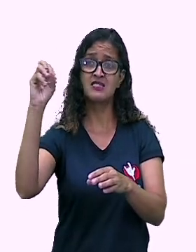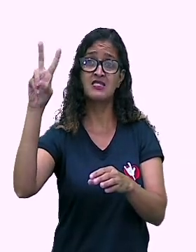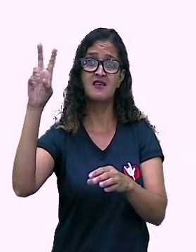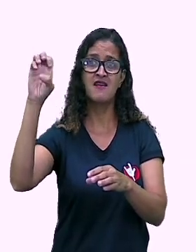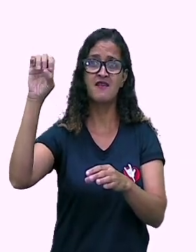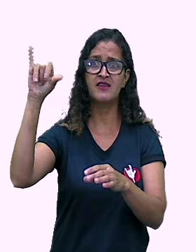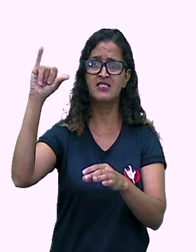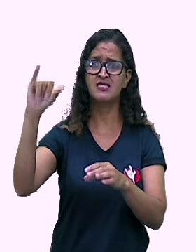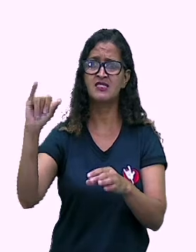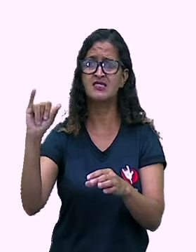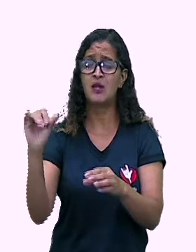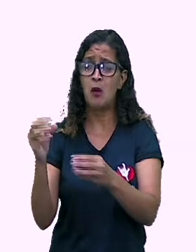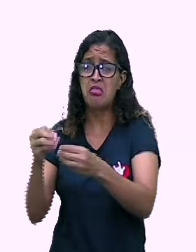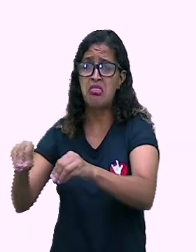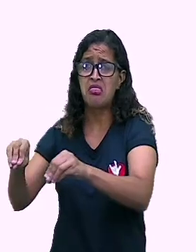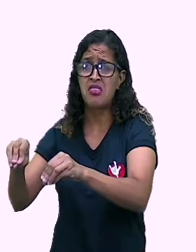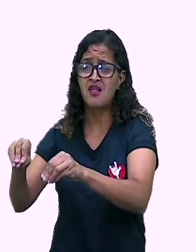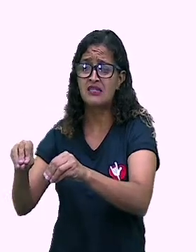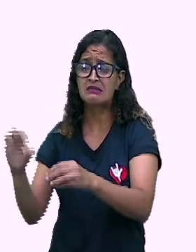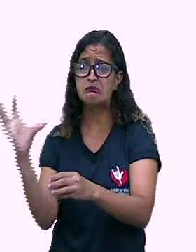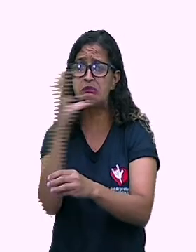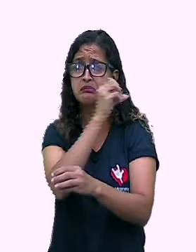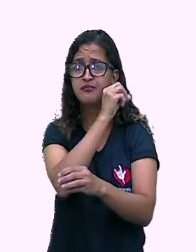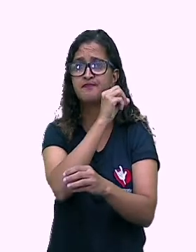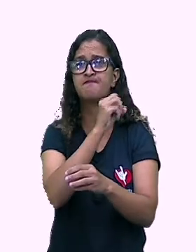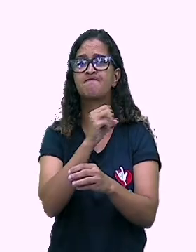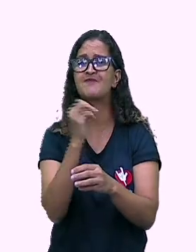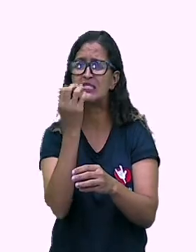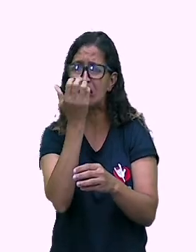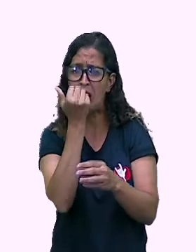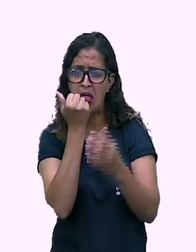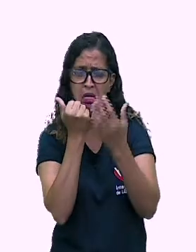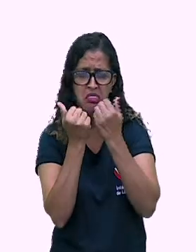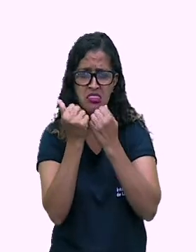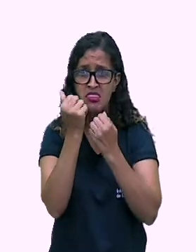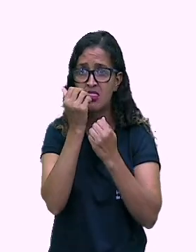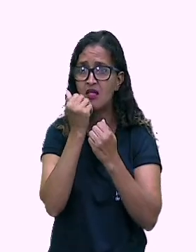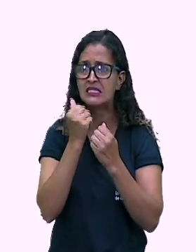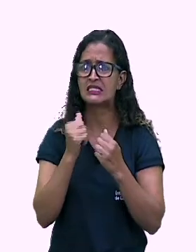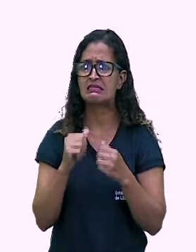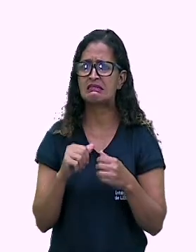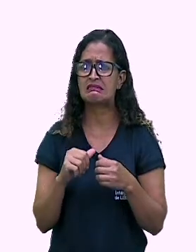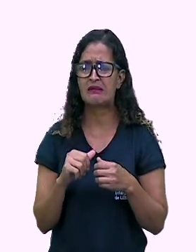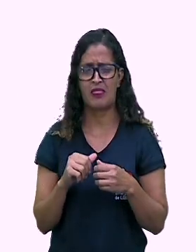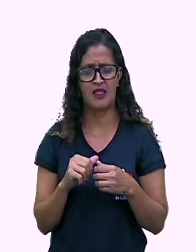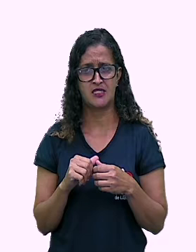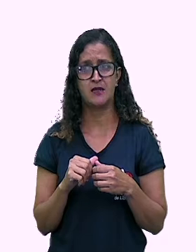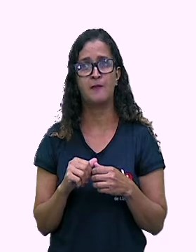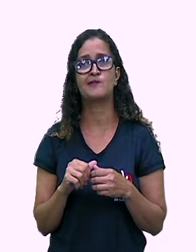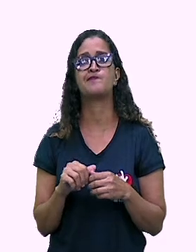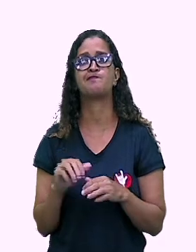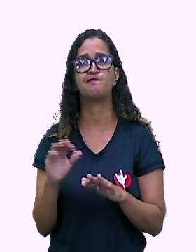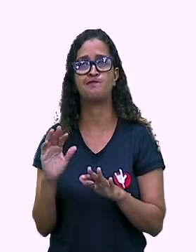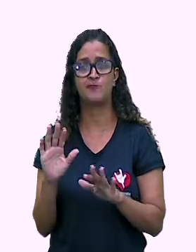muito rapidamente. E um alimento estragado, ele passa pelo